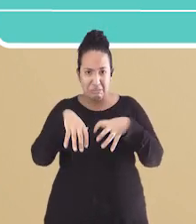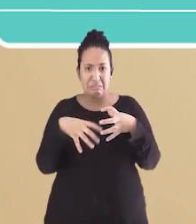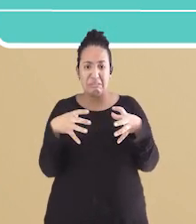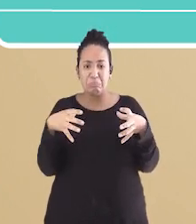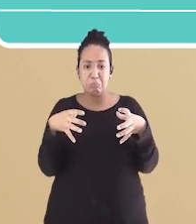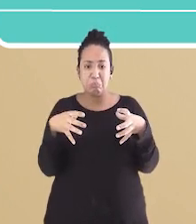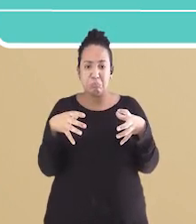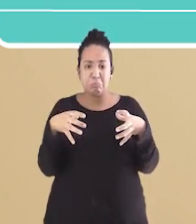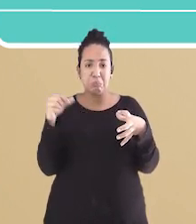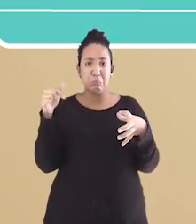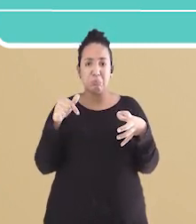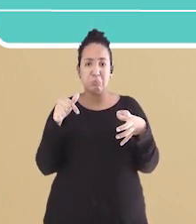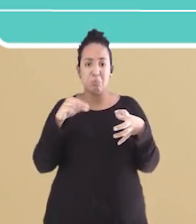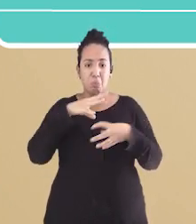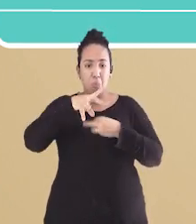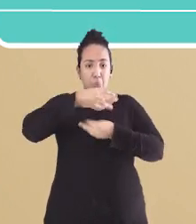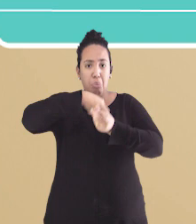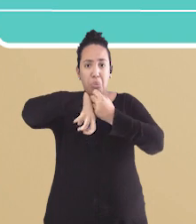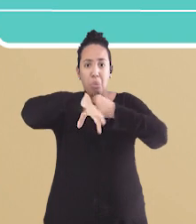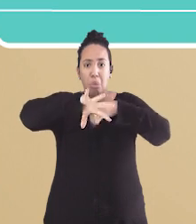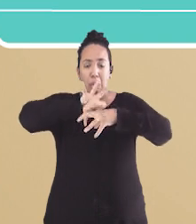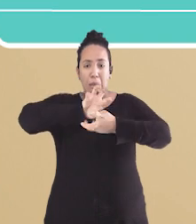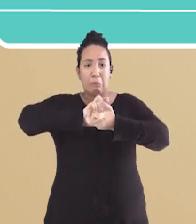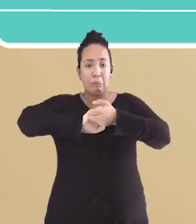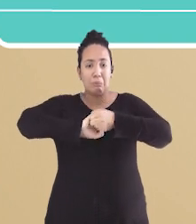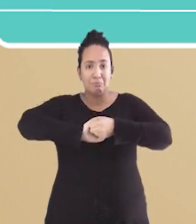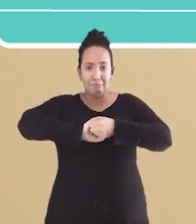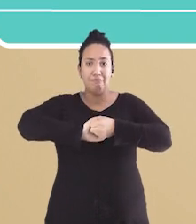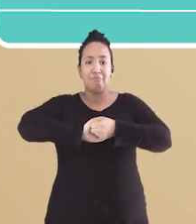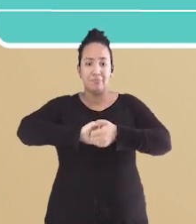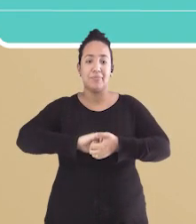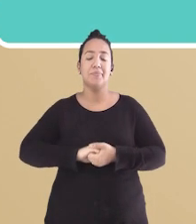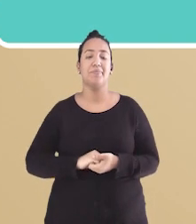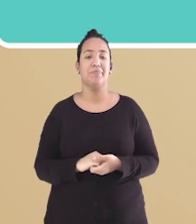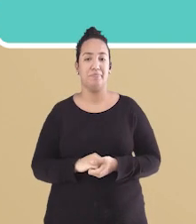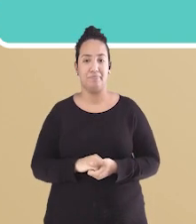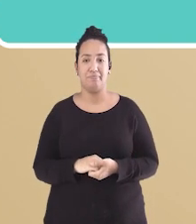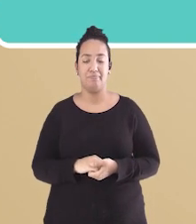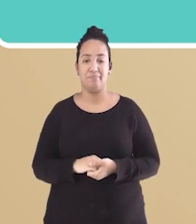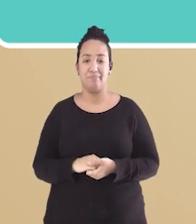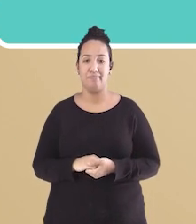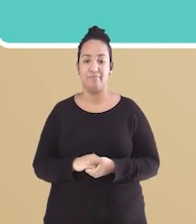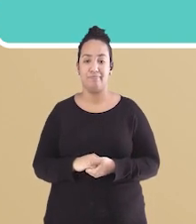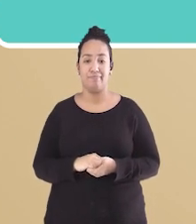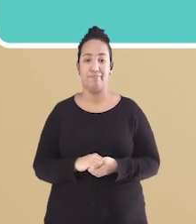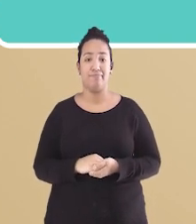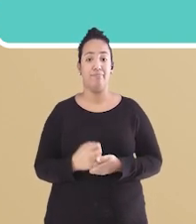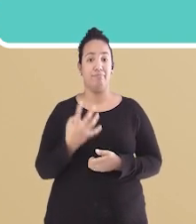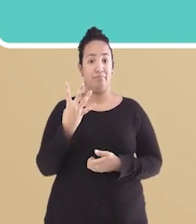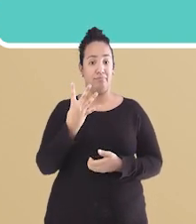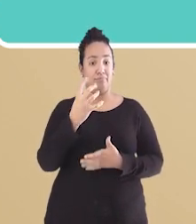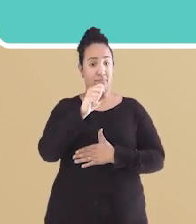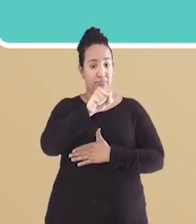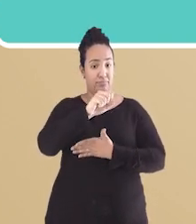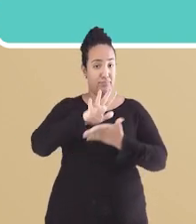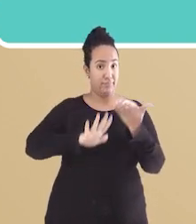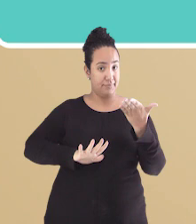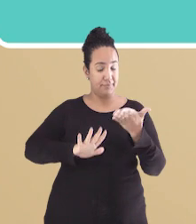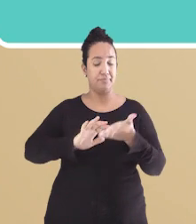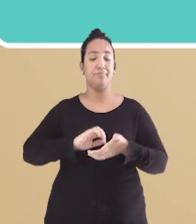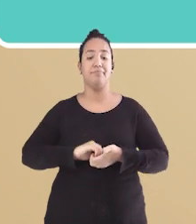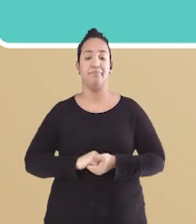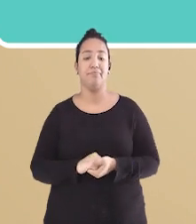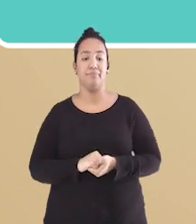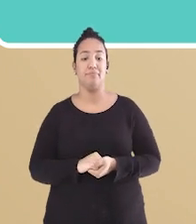coitado. O seu pelo embolou todo. Questão 4. No